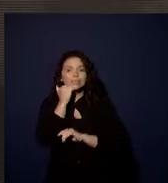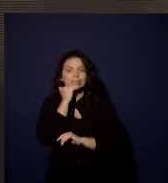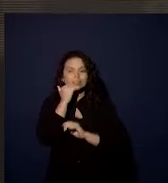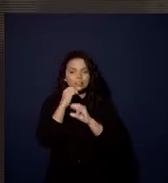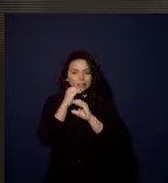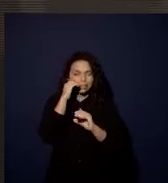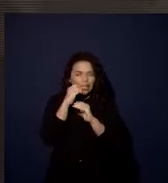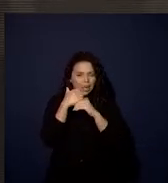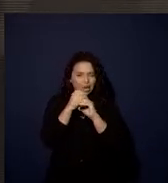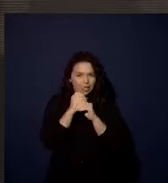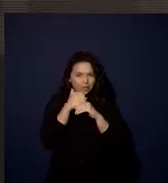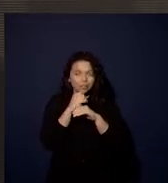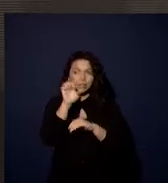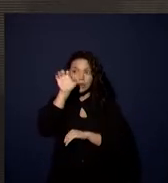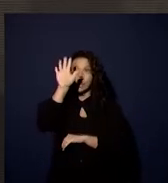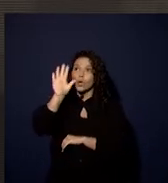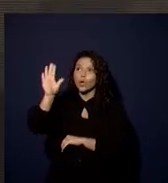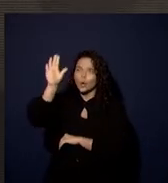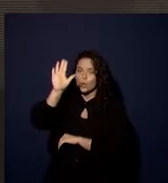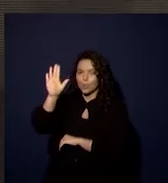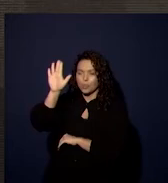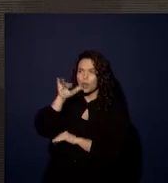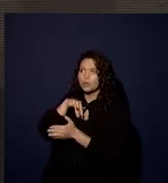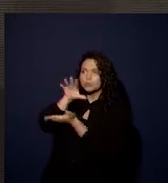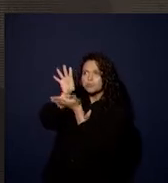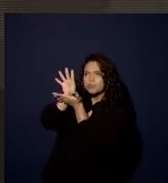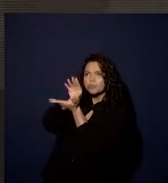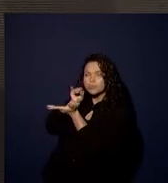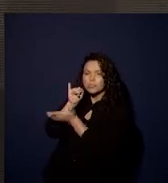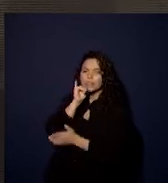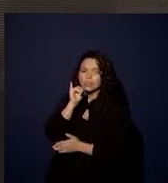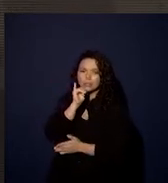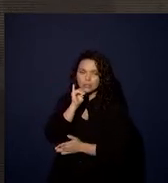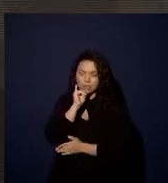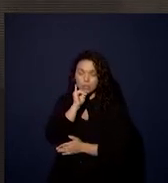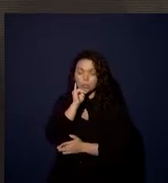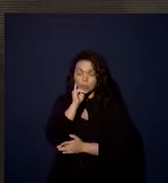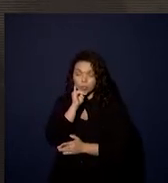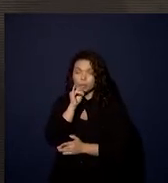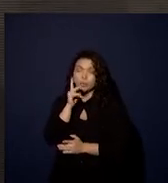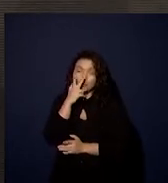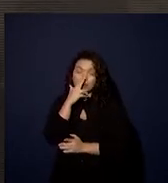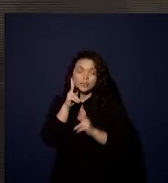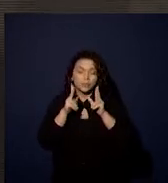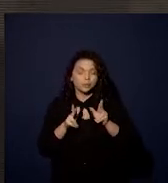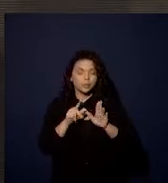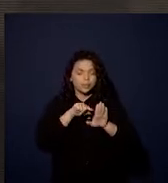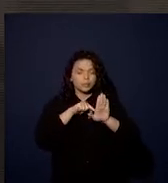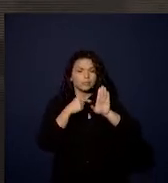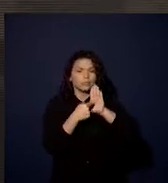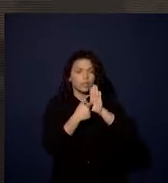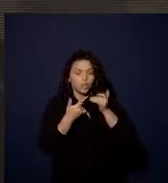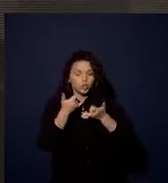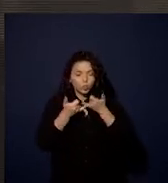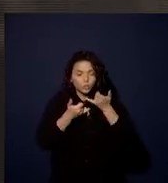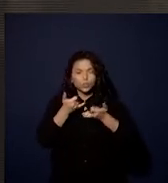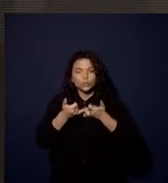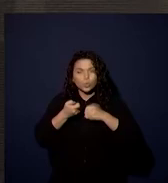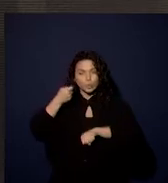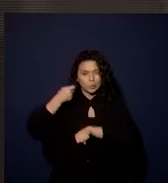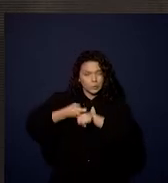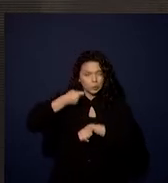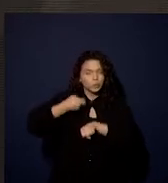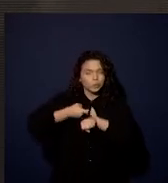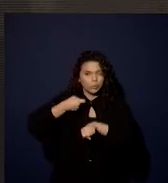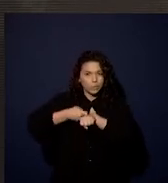Europa acho que é um bom exemplo disso né a gente esse é um jogo duro mas o olho tem que ser na bola e não na canela né e eu acho que no final